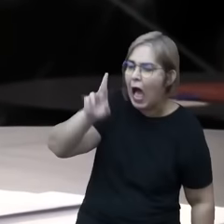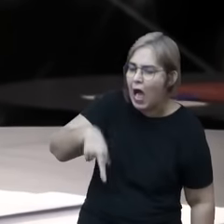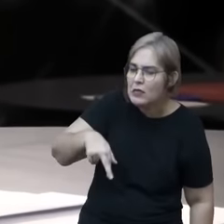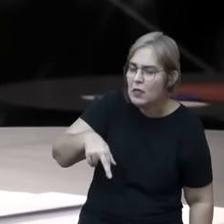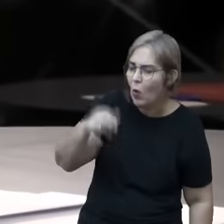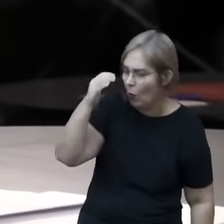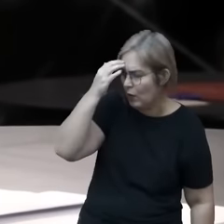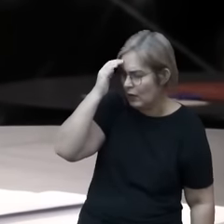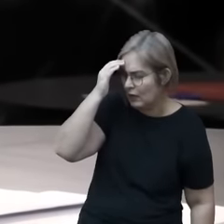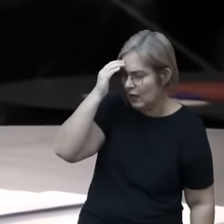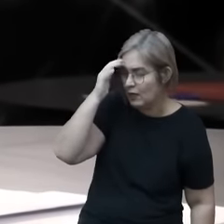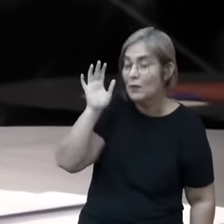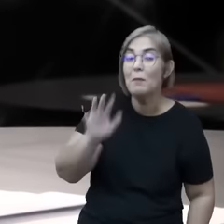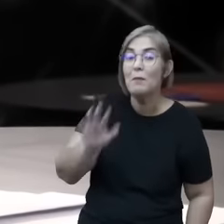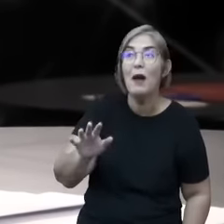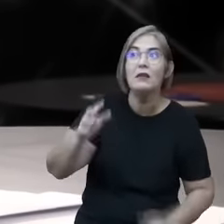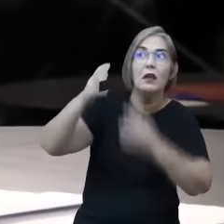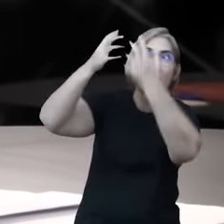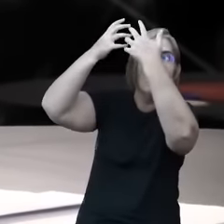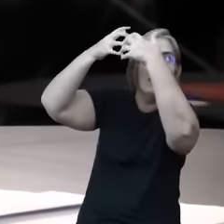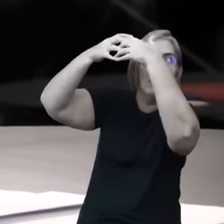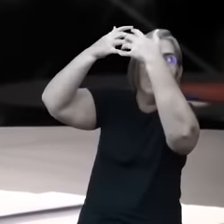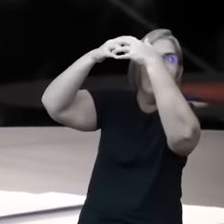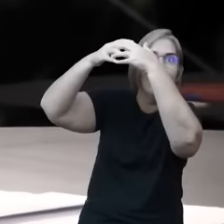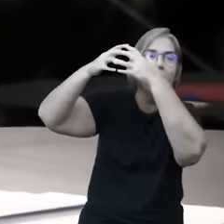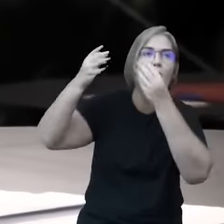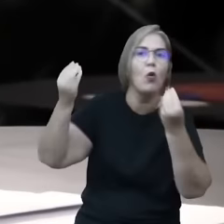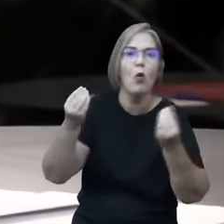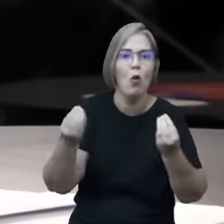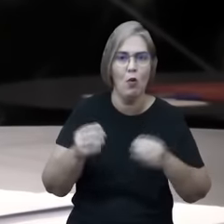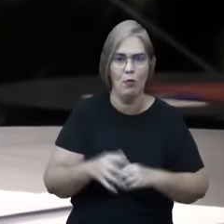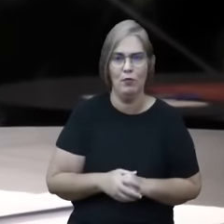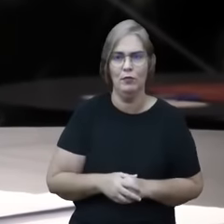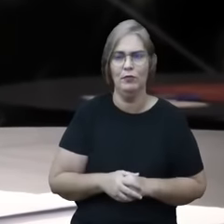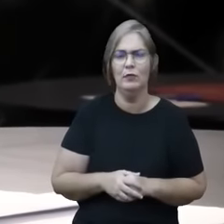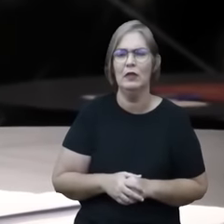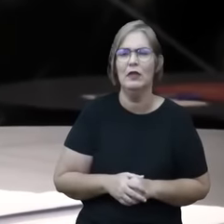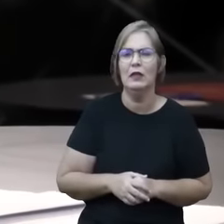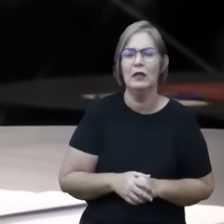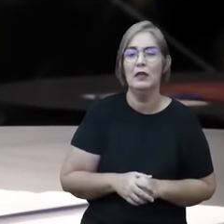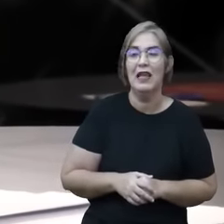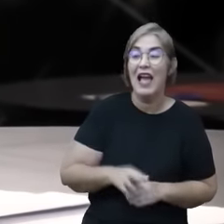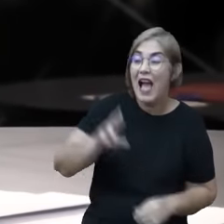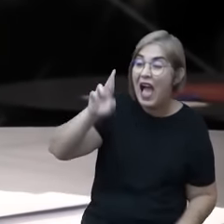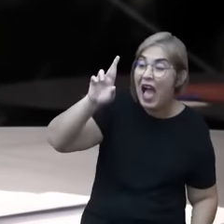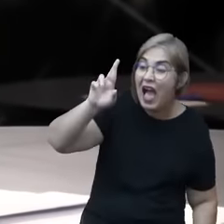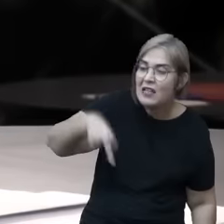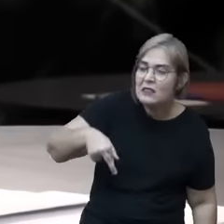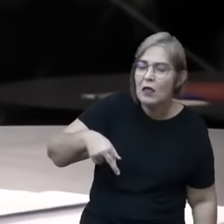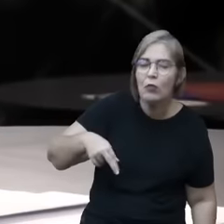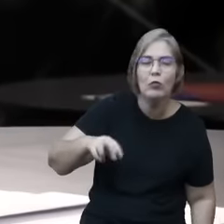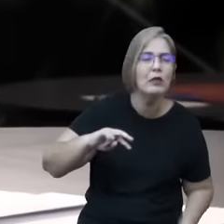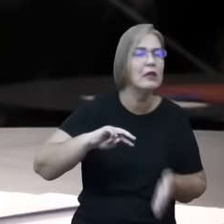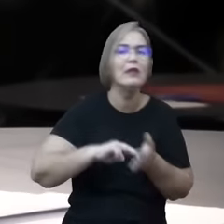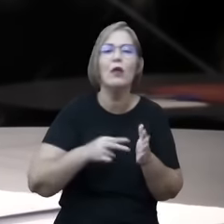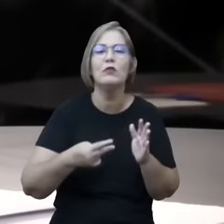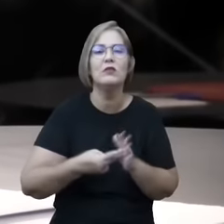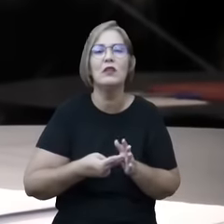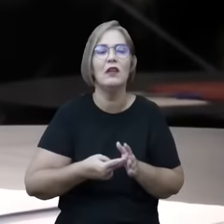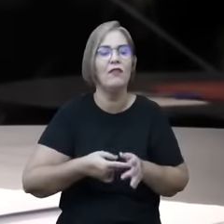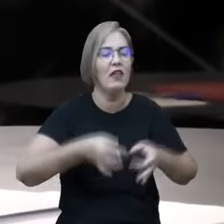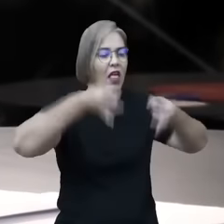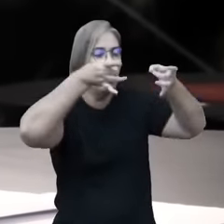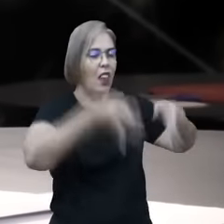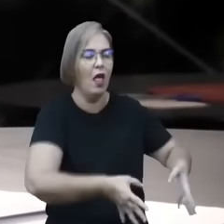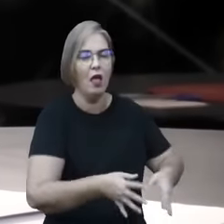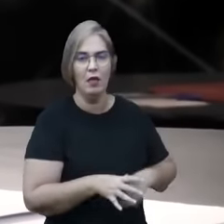irracionalismo, porque a irracionalidade do mundo não significa irracionalismo. O mundo é irracional porque